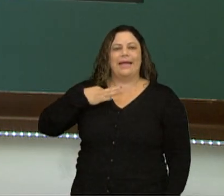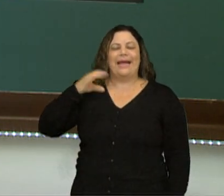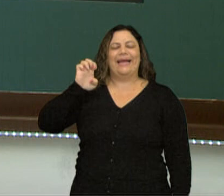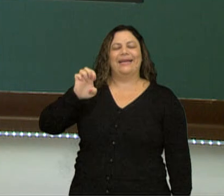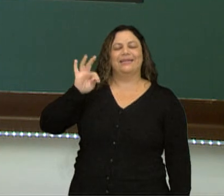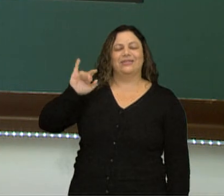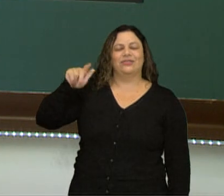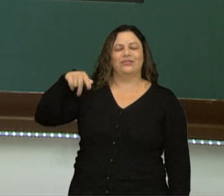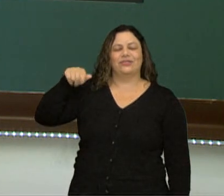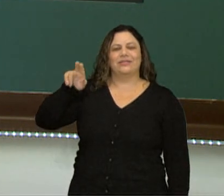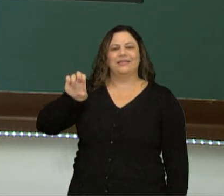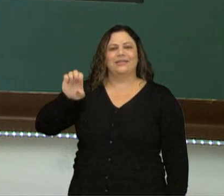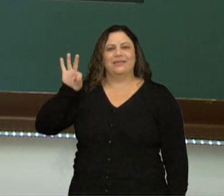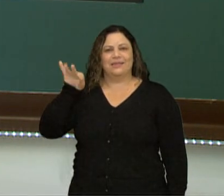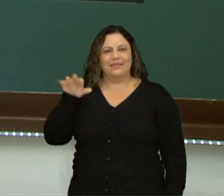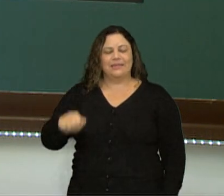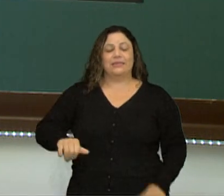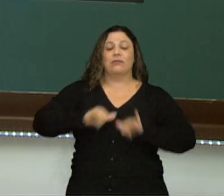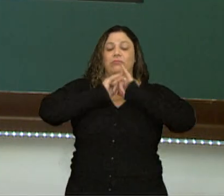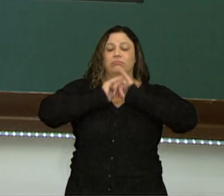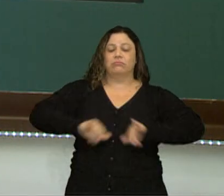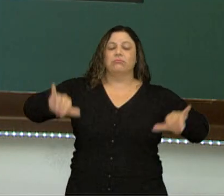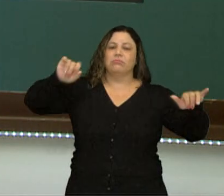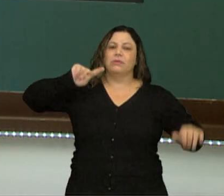Drummond de Andrade. Foi publicado em